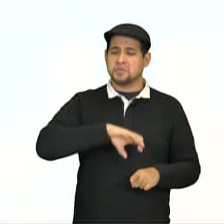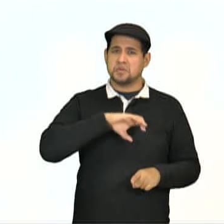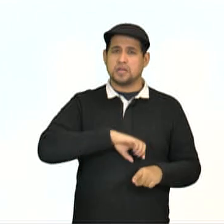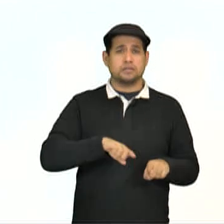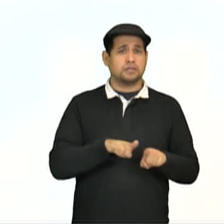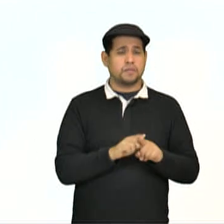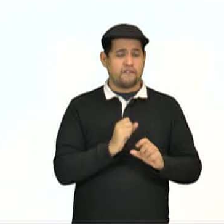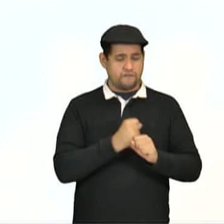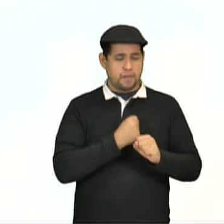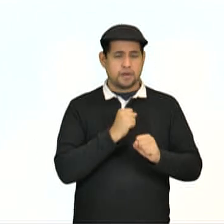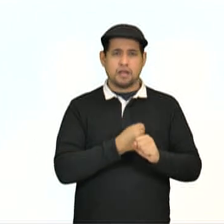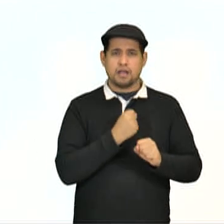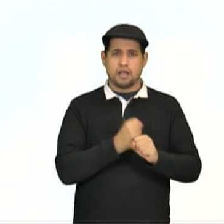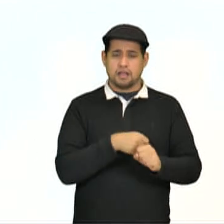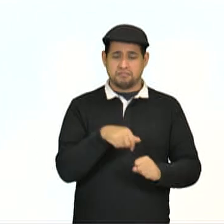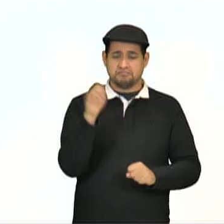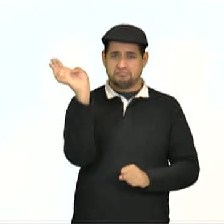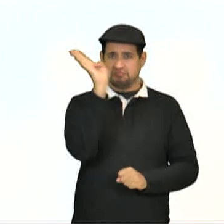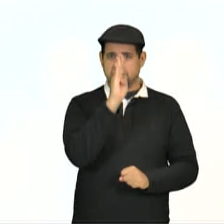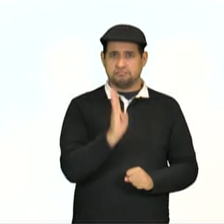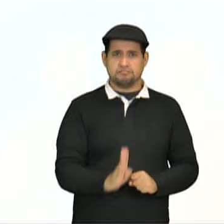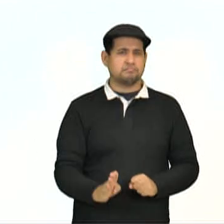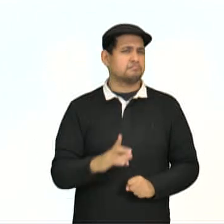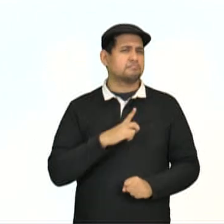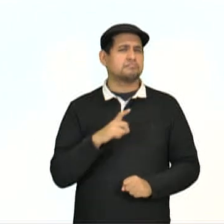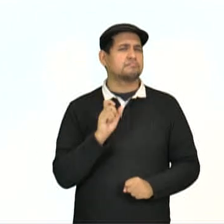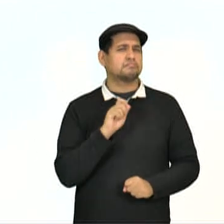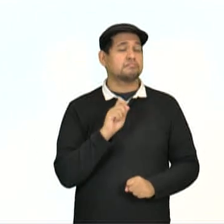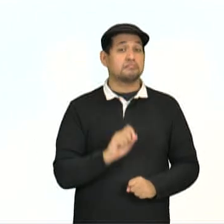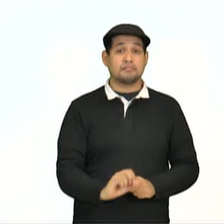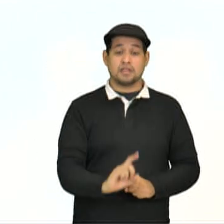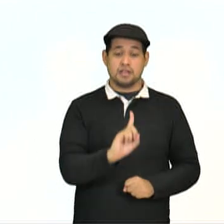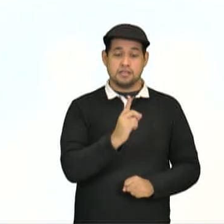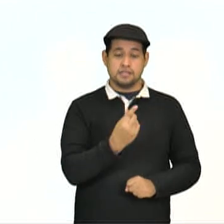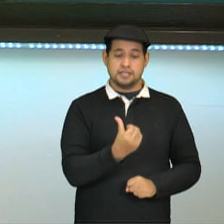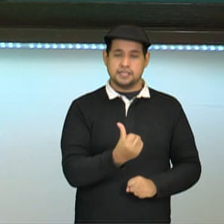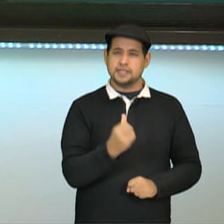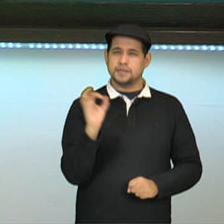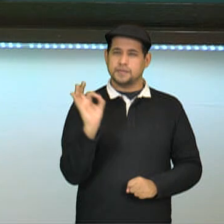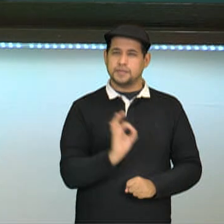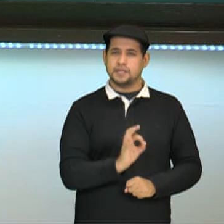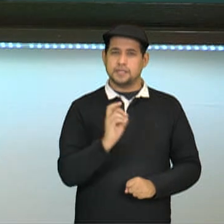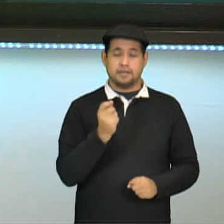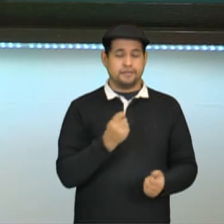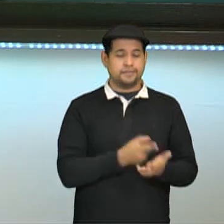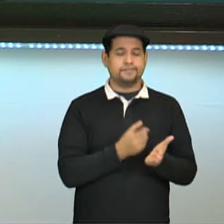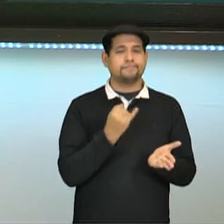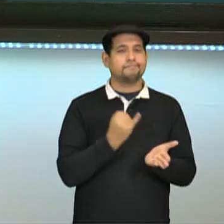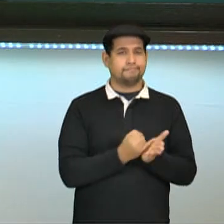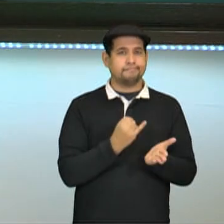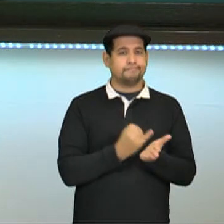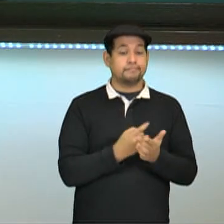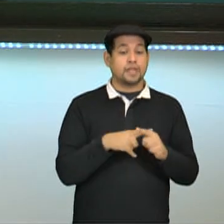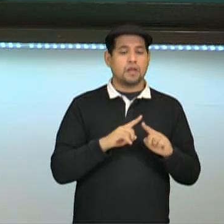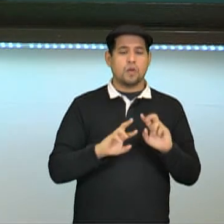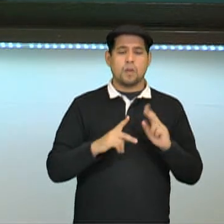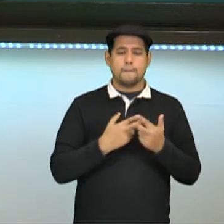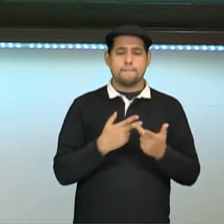mesmo fabricados aqui no Brasil, eles teriam 16% de impostos e dos demais